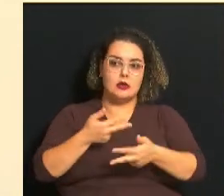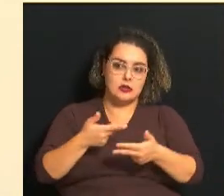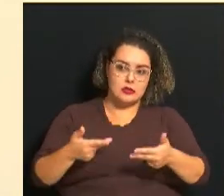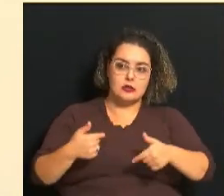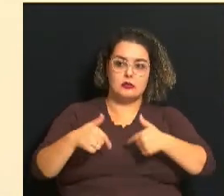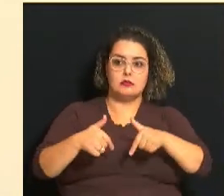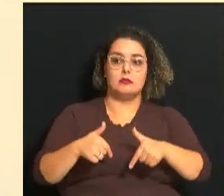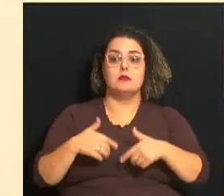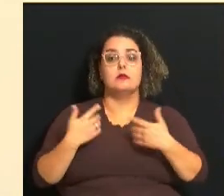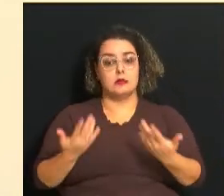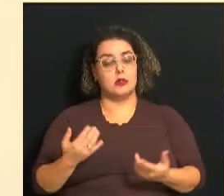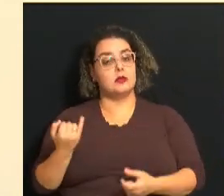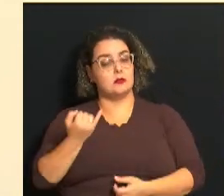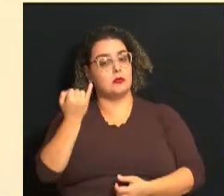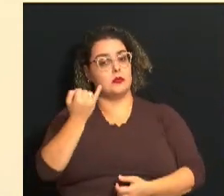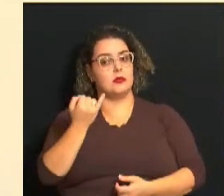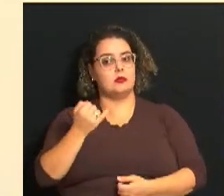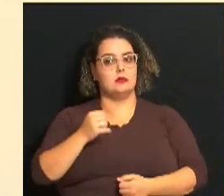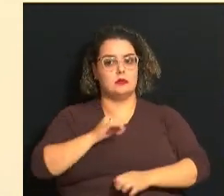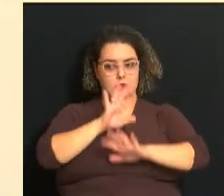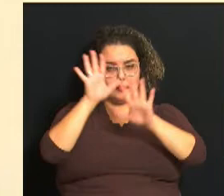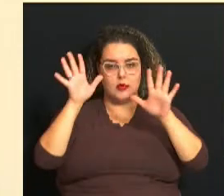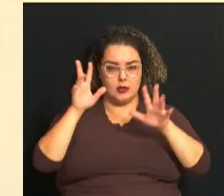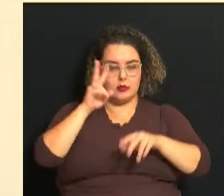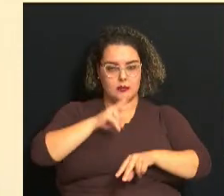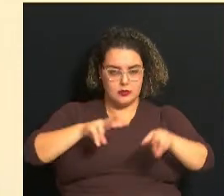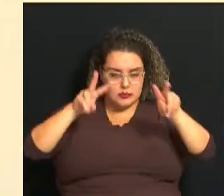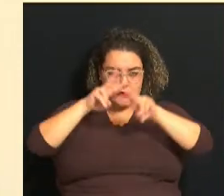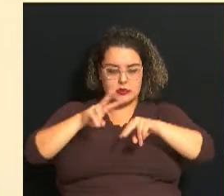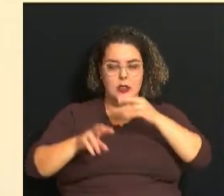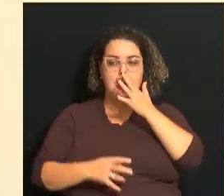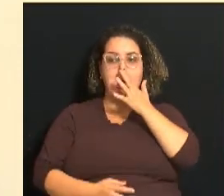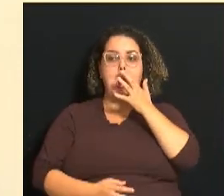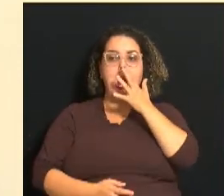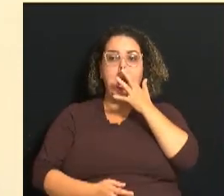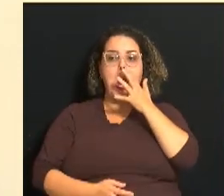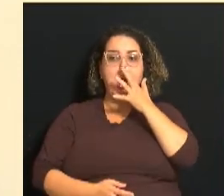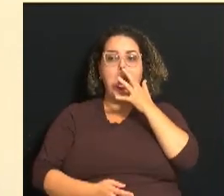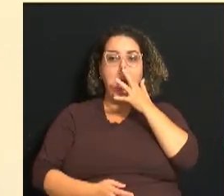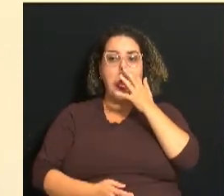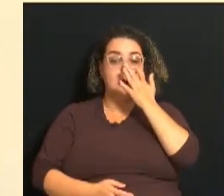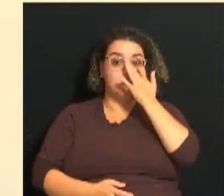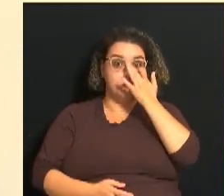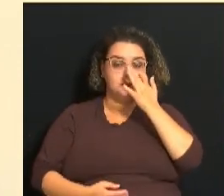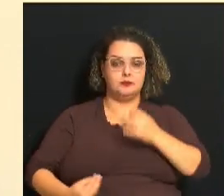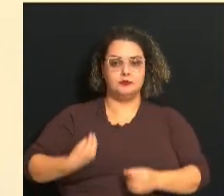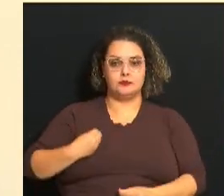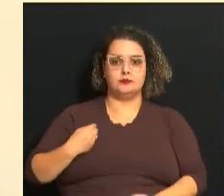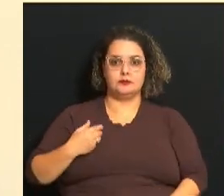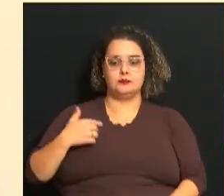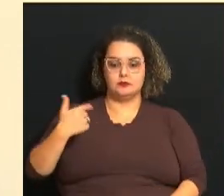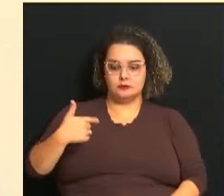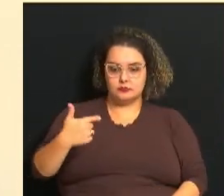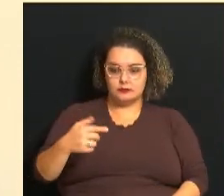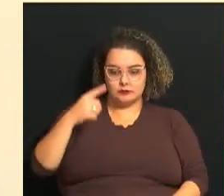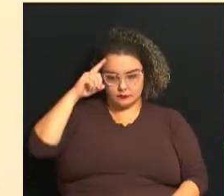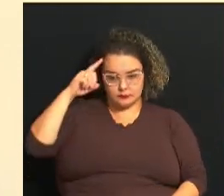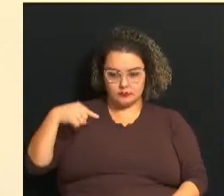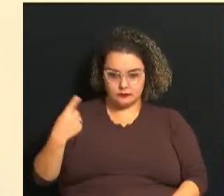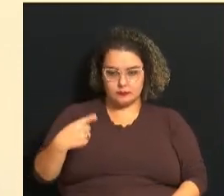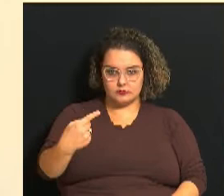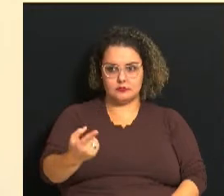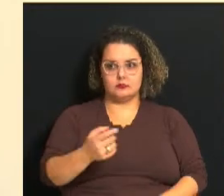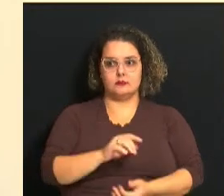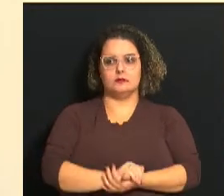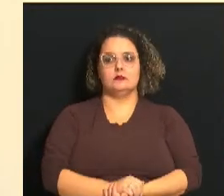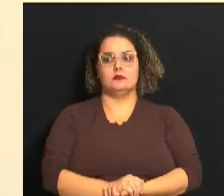trabalhadores mas é importante para ilustrar porque o trabalhador ele né convive com questões práticas a gente debate às vezes muito abstratamente então muita gente